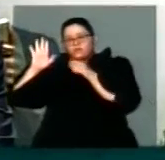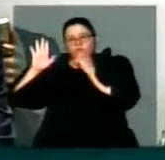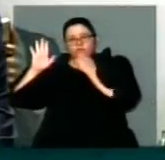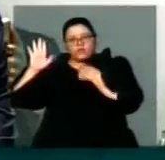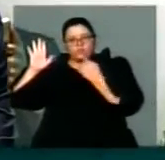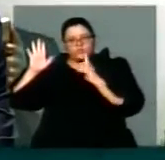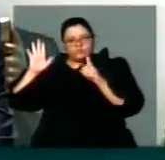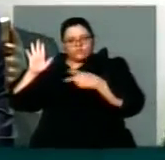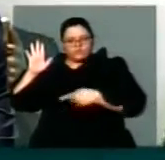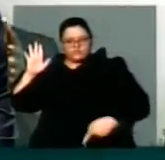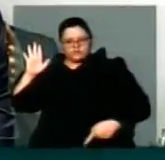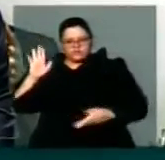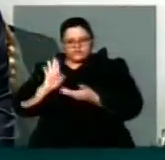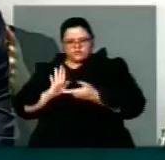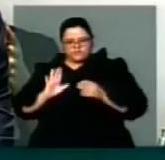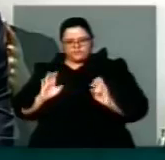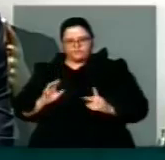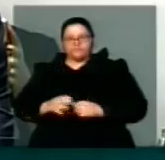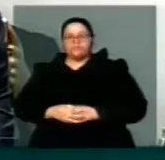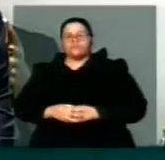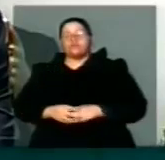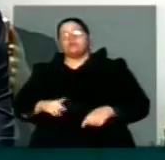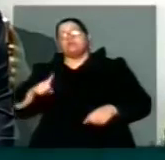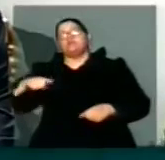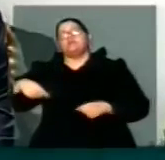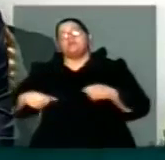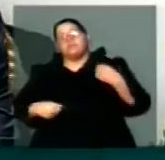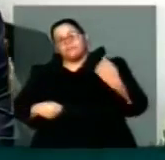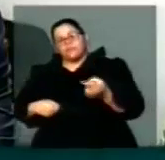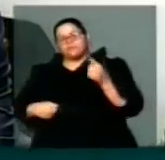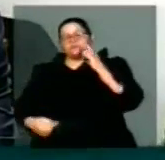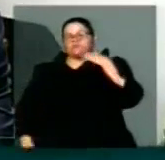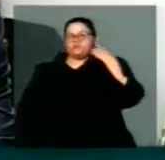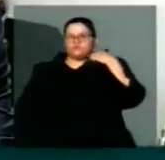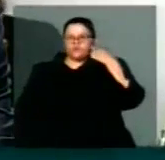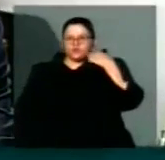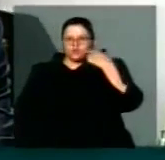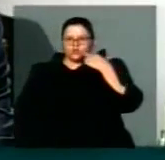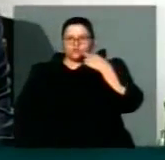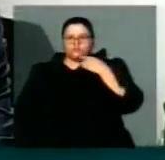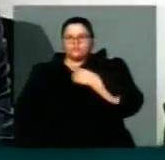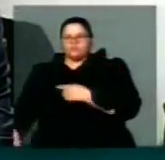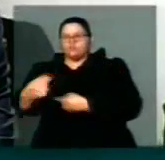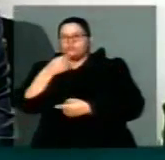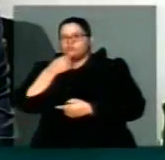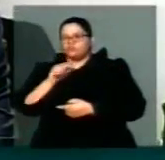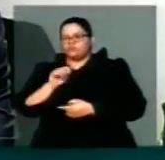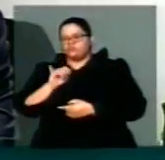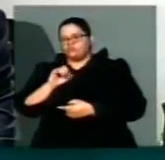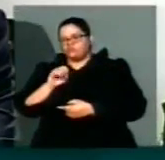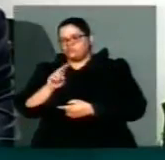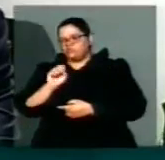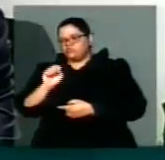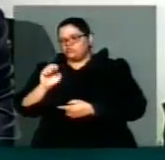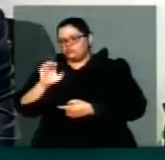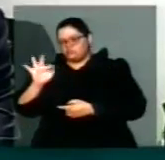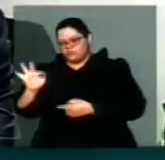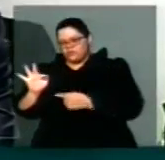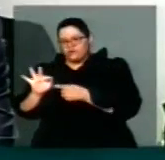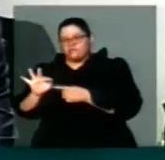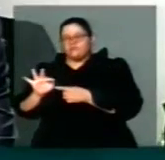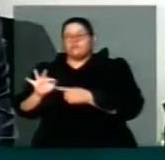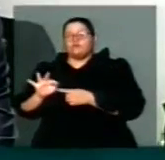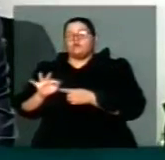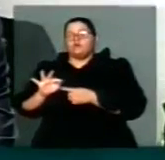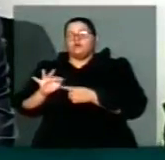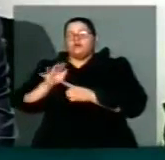ainda no curso dessa história, o advogado do delator Alberto Youssef veio a